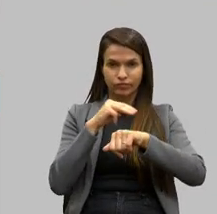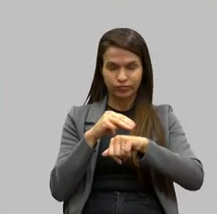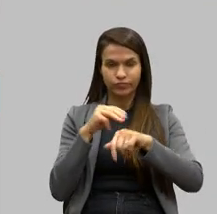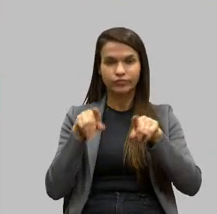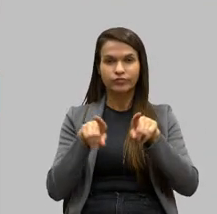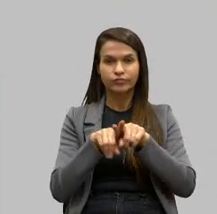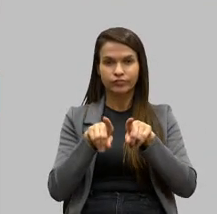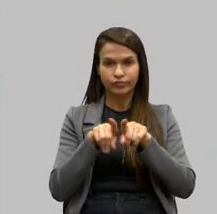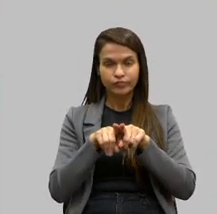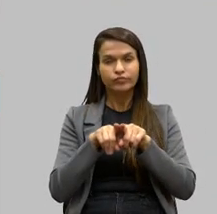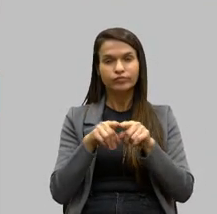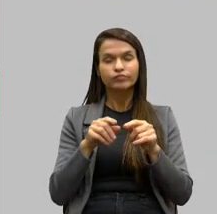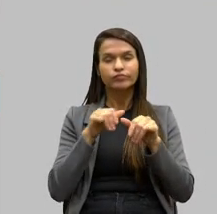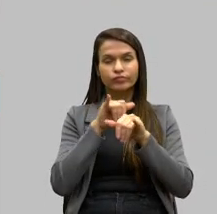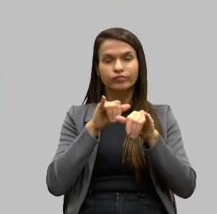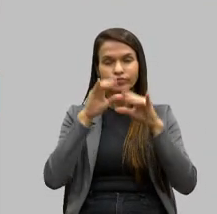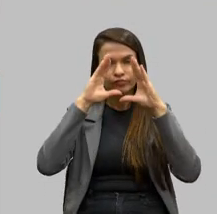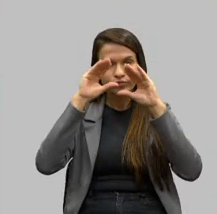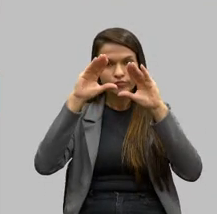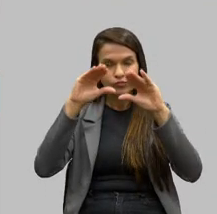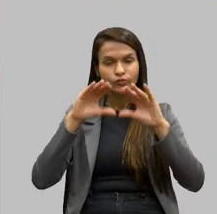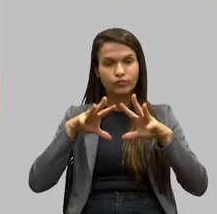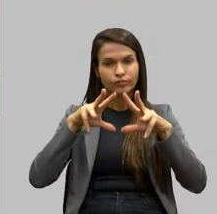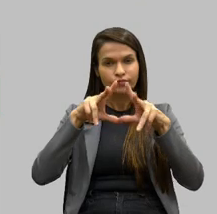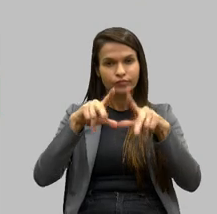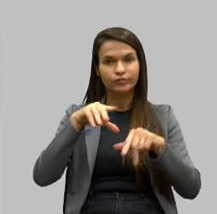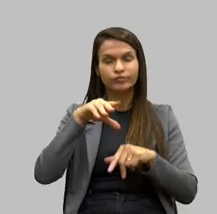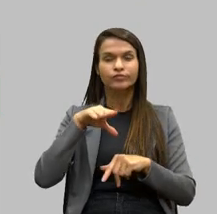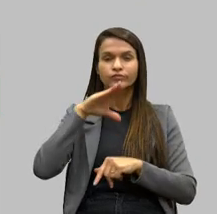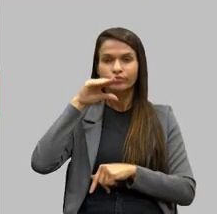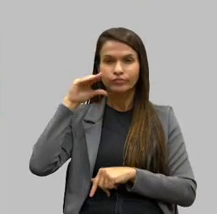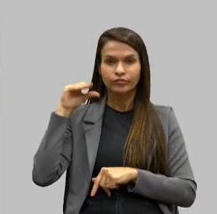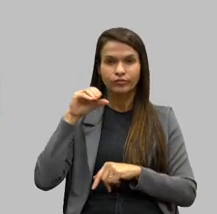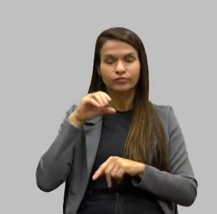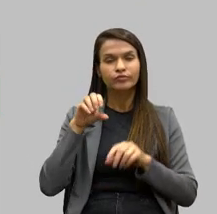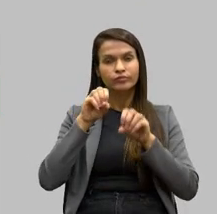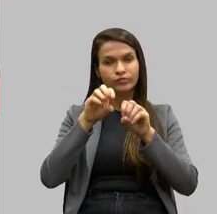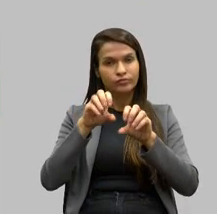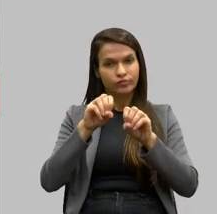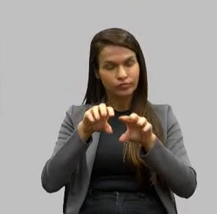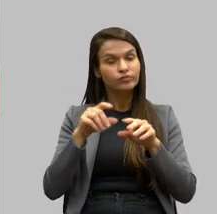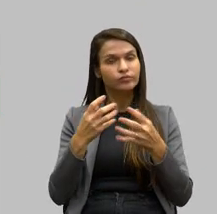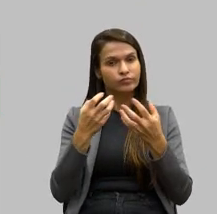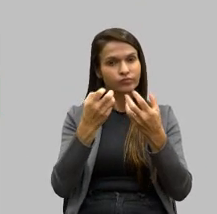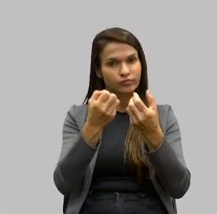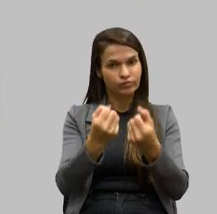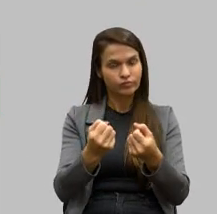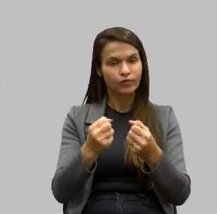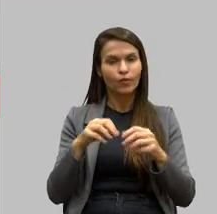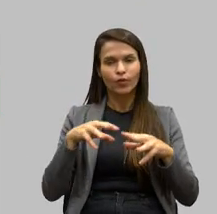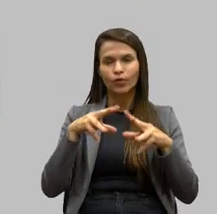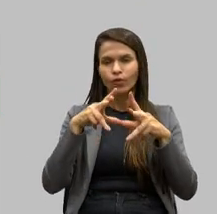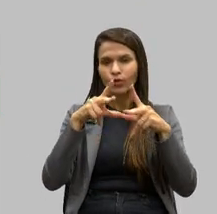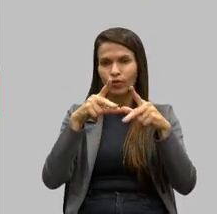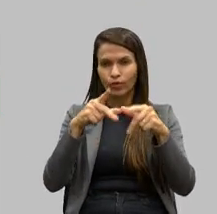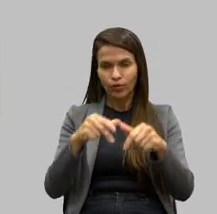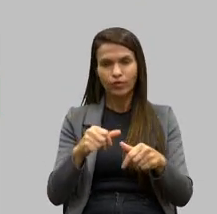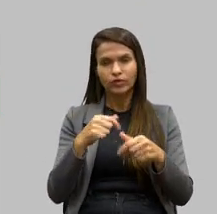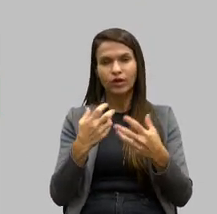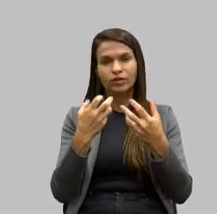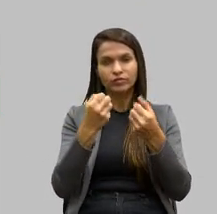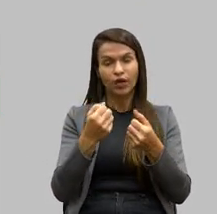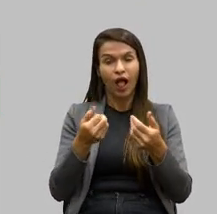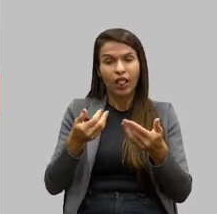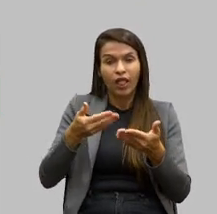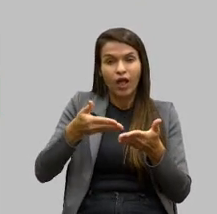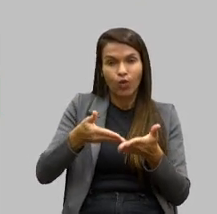para tranquilizar e dizer que todos os servidores da educação serão contemplados e que todos os benefícios que recebemos até